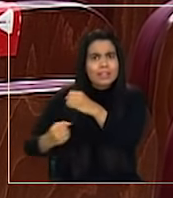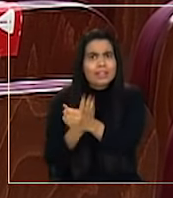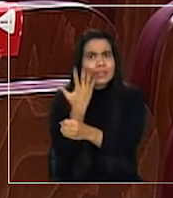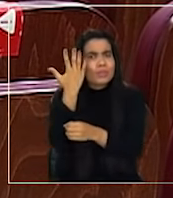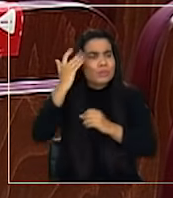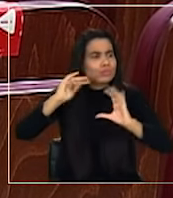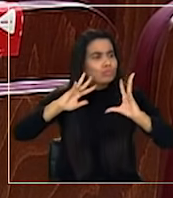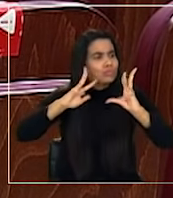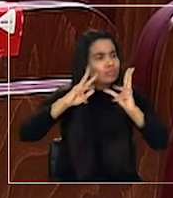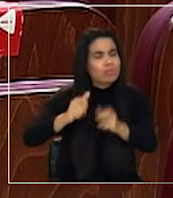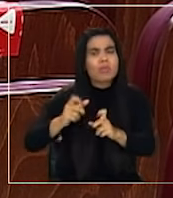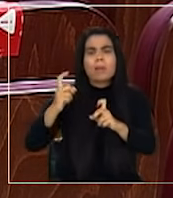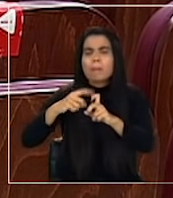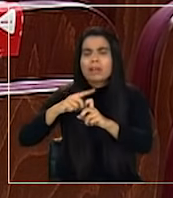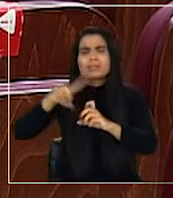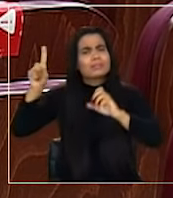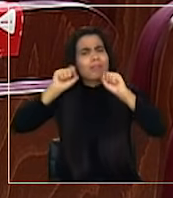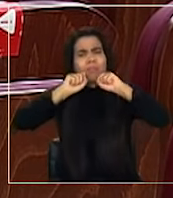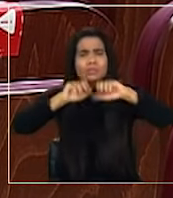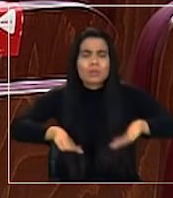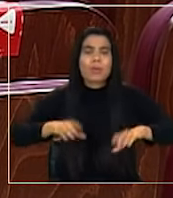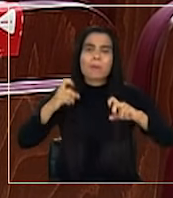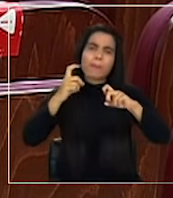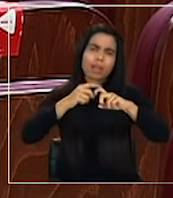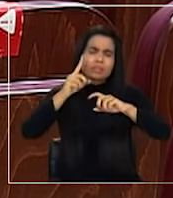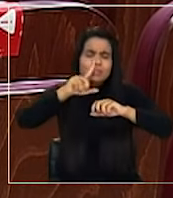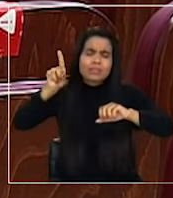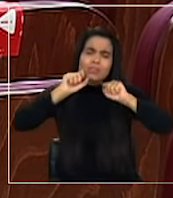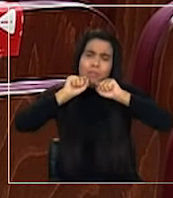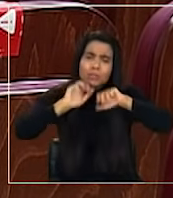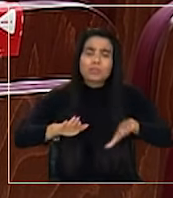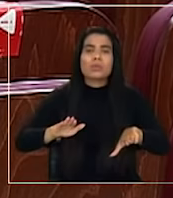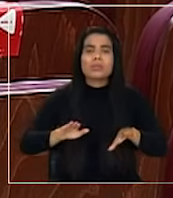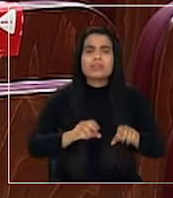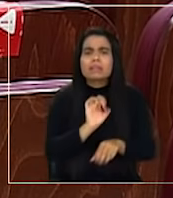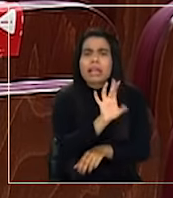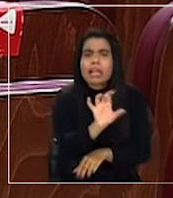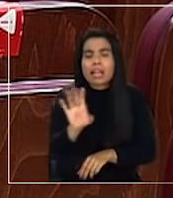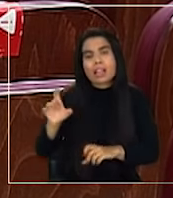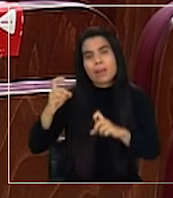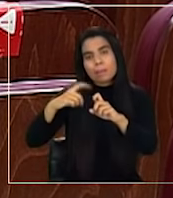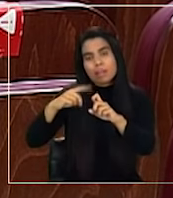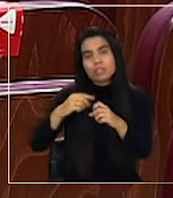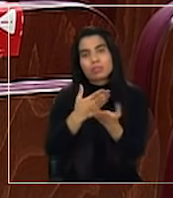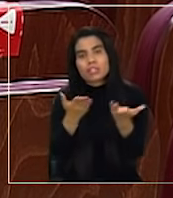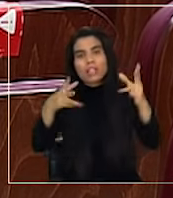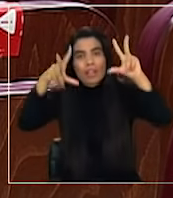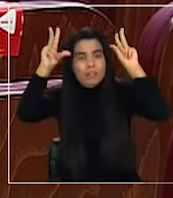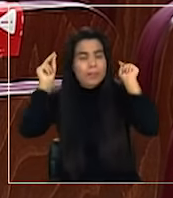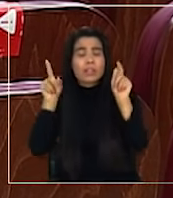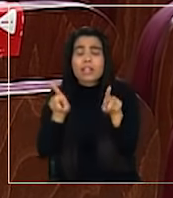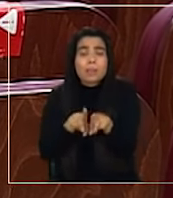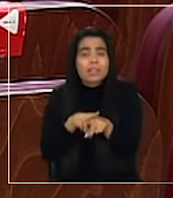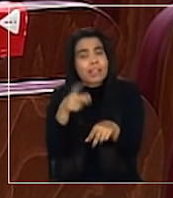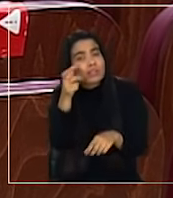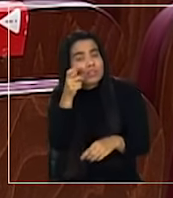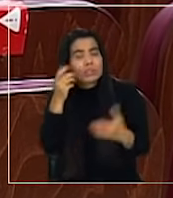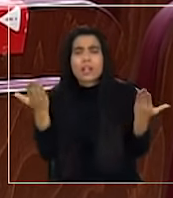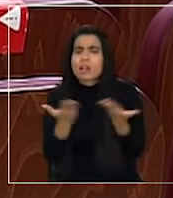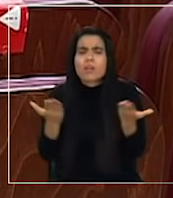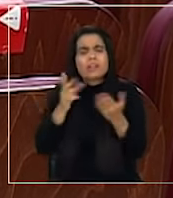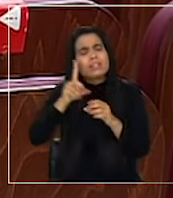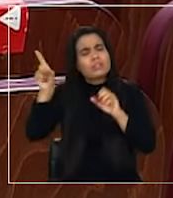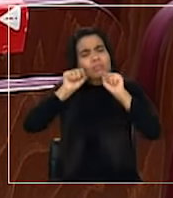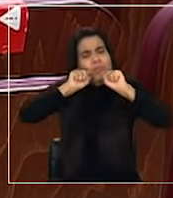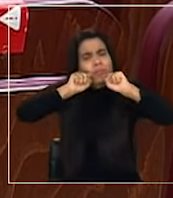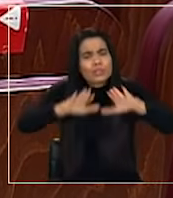e ilumine os médicos, que Deus abençoe a todos eles, você que é médico, você que é enfermeiro, está me assistindo agora, que Deus te